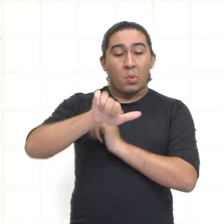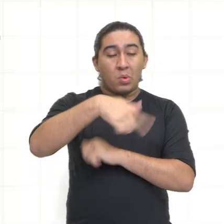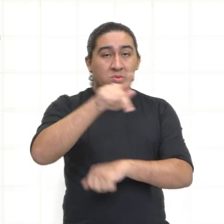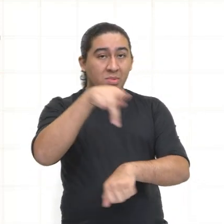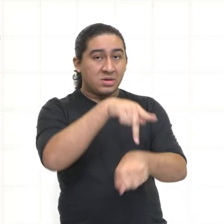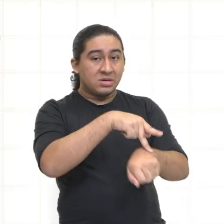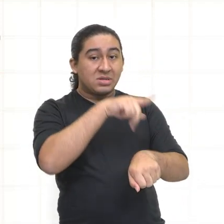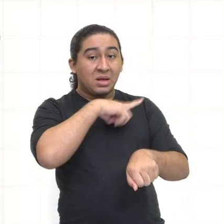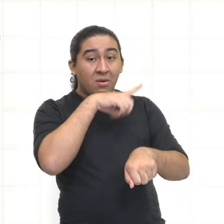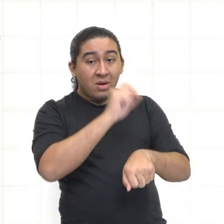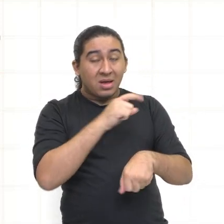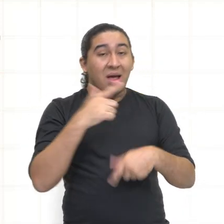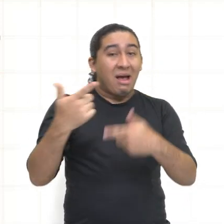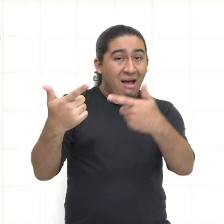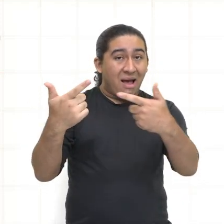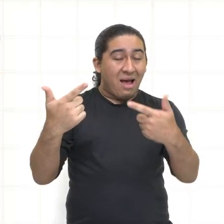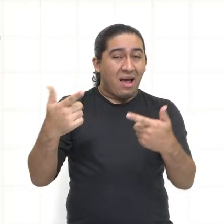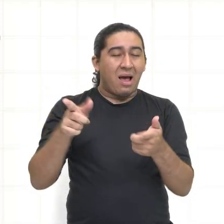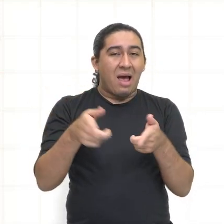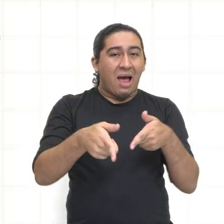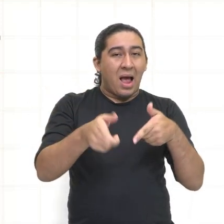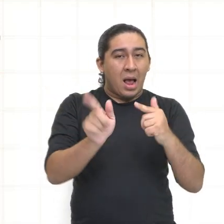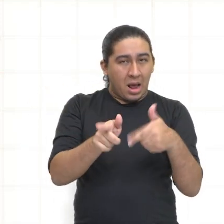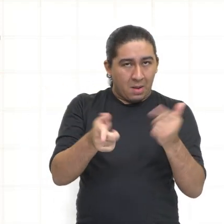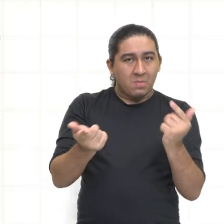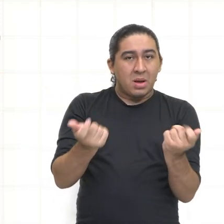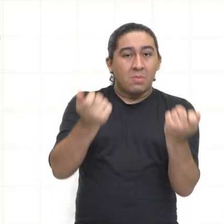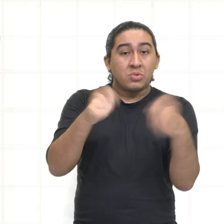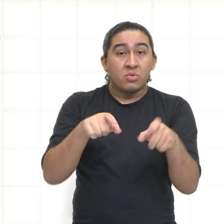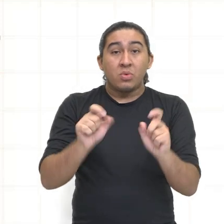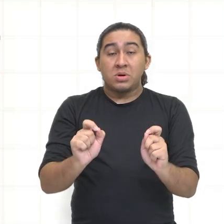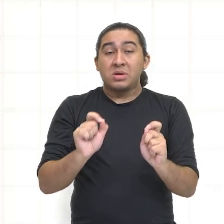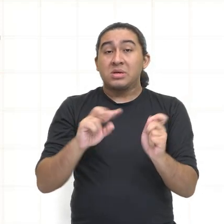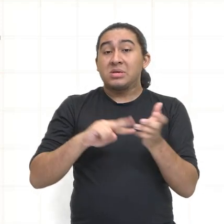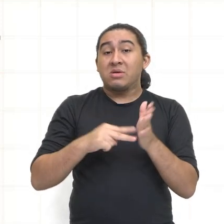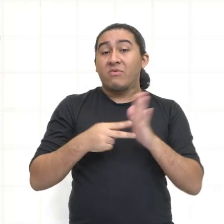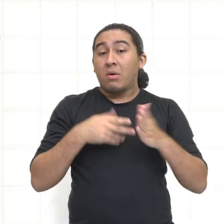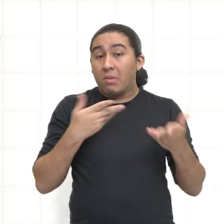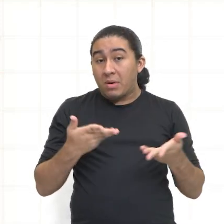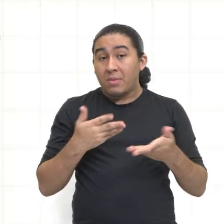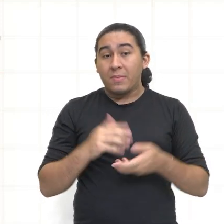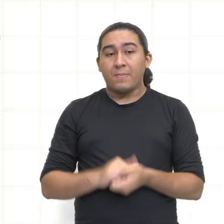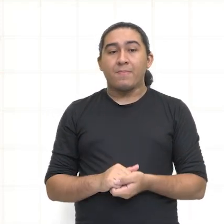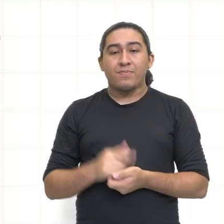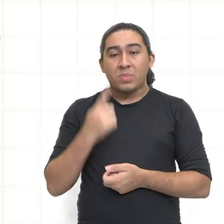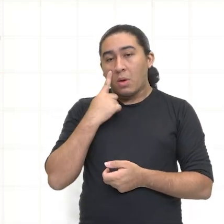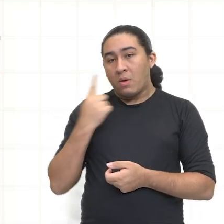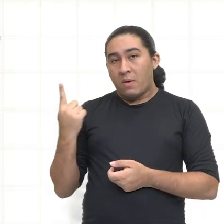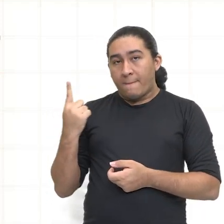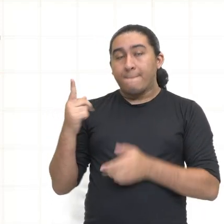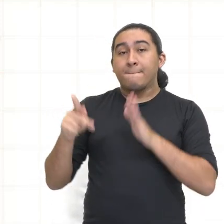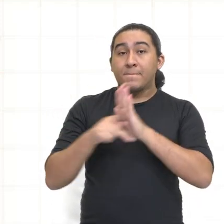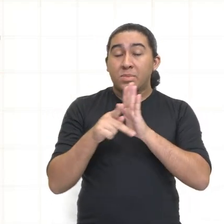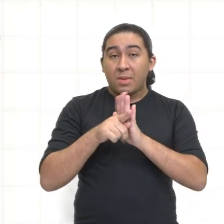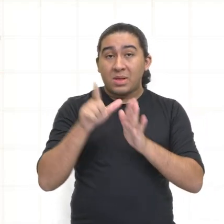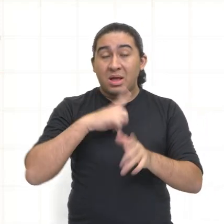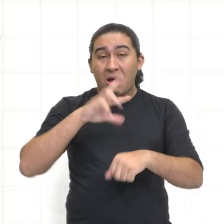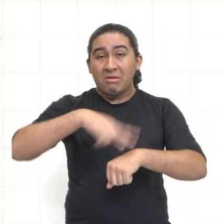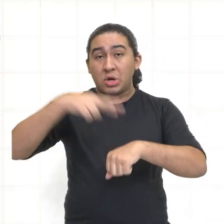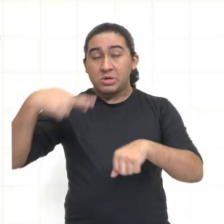massa. Queridos, armas de destruição em massa são o quê? São armas